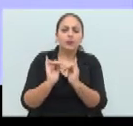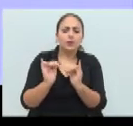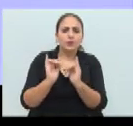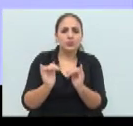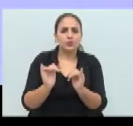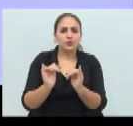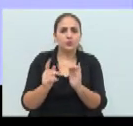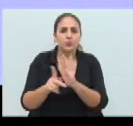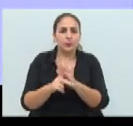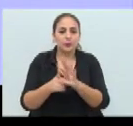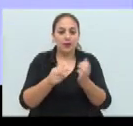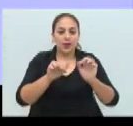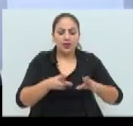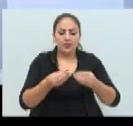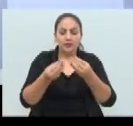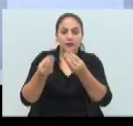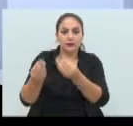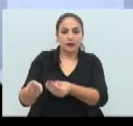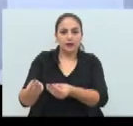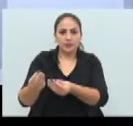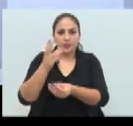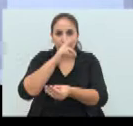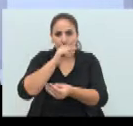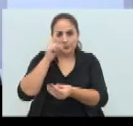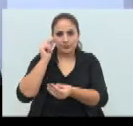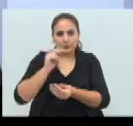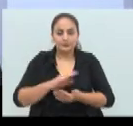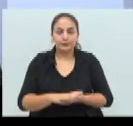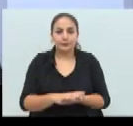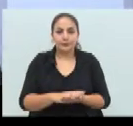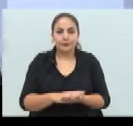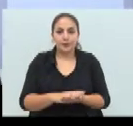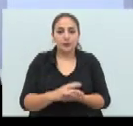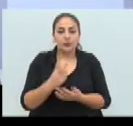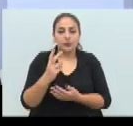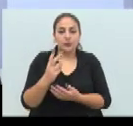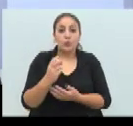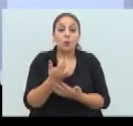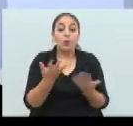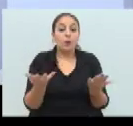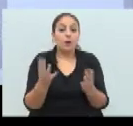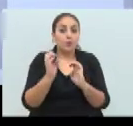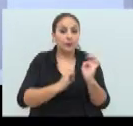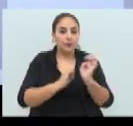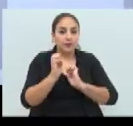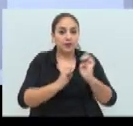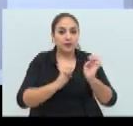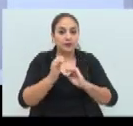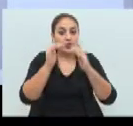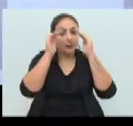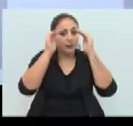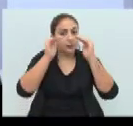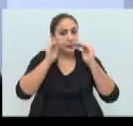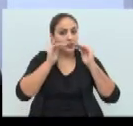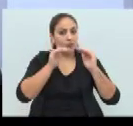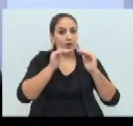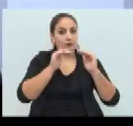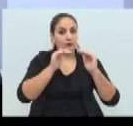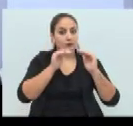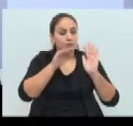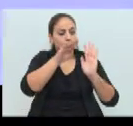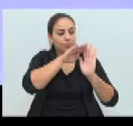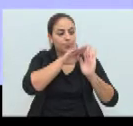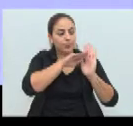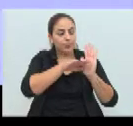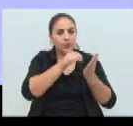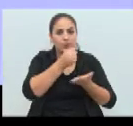município nos últimos 20 anos. Também, quais foram as empresas que cumpriram rigorosamente os itens do